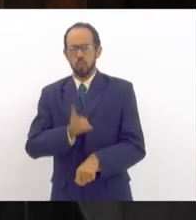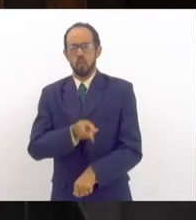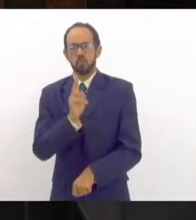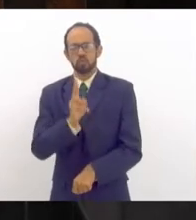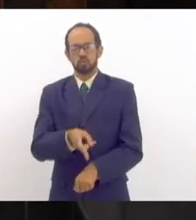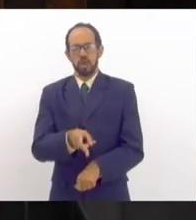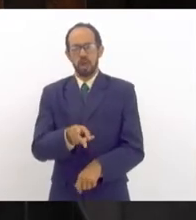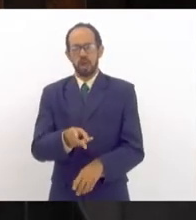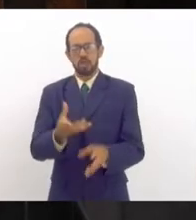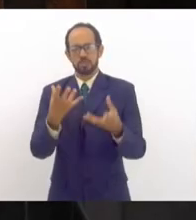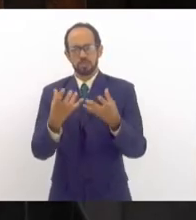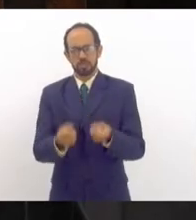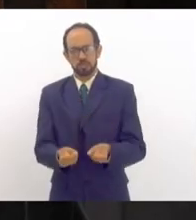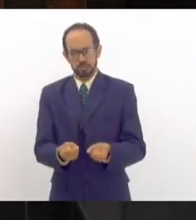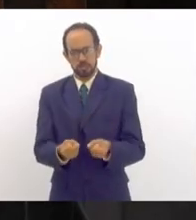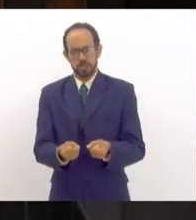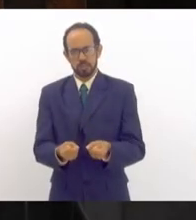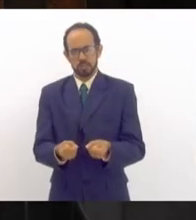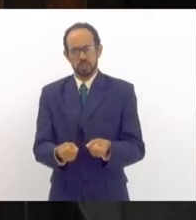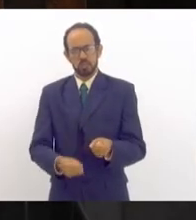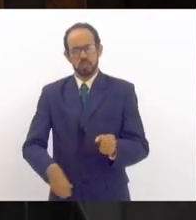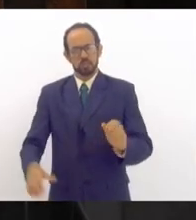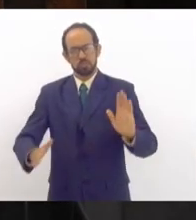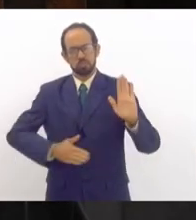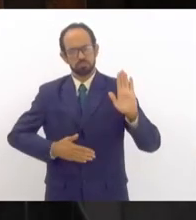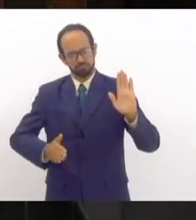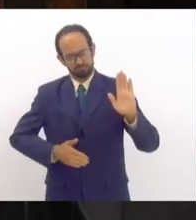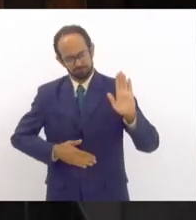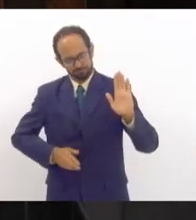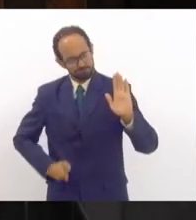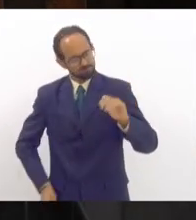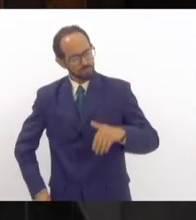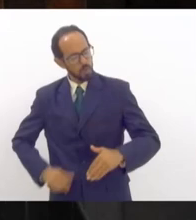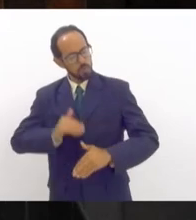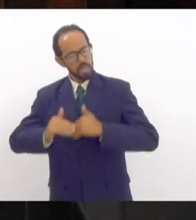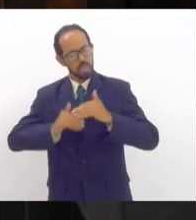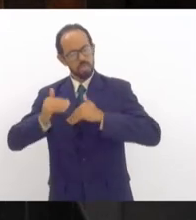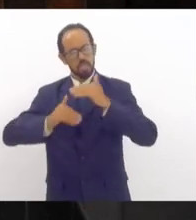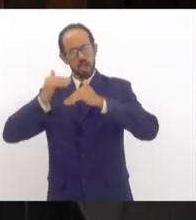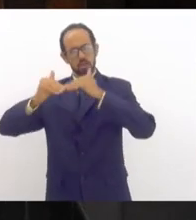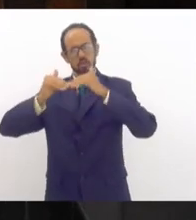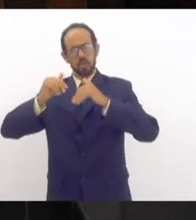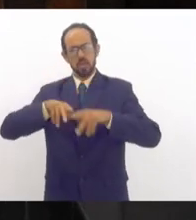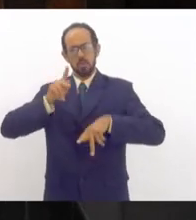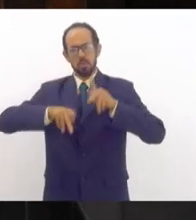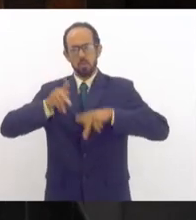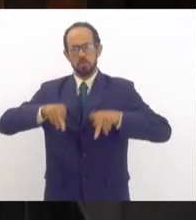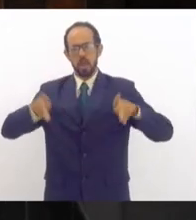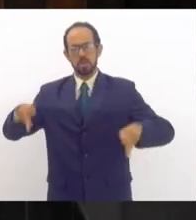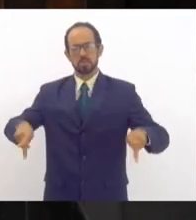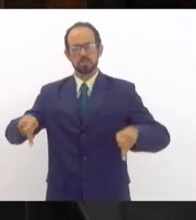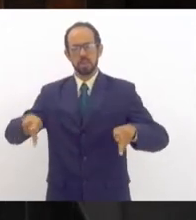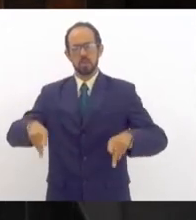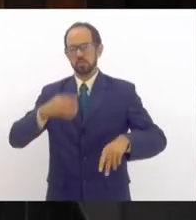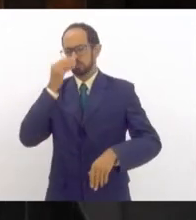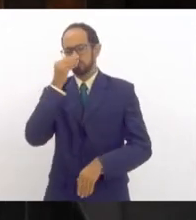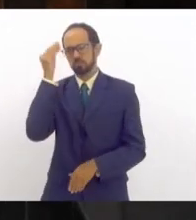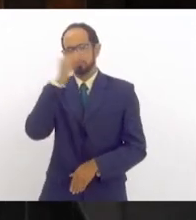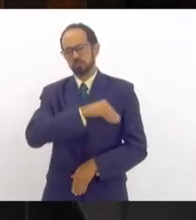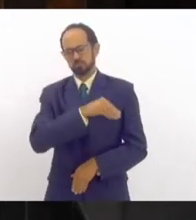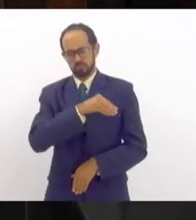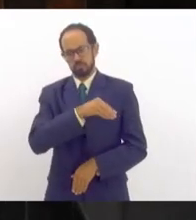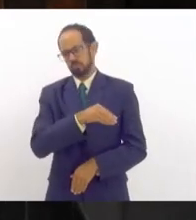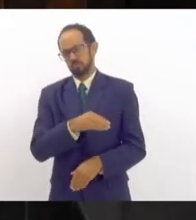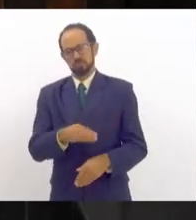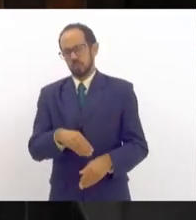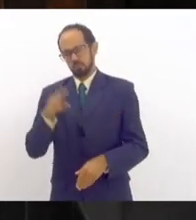aceitando essa criminalidade crescendo cada vez mais e a população desassistida e principalmente